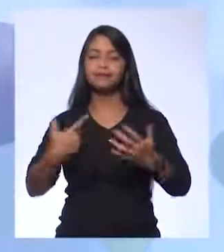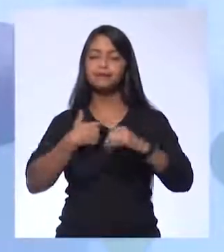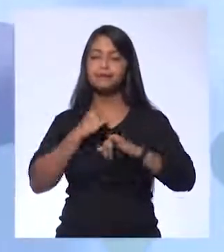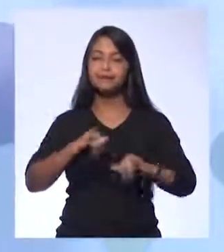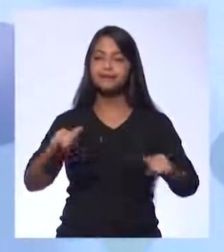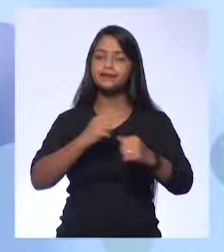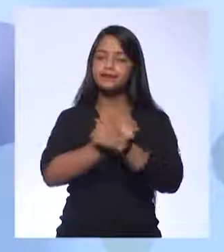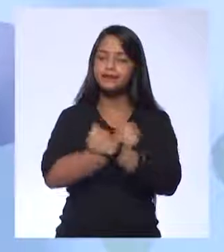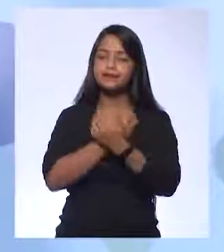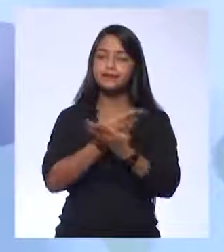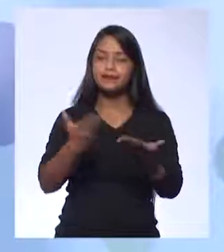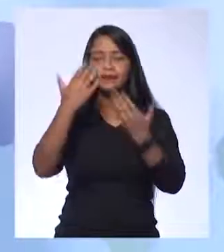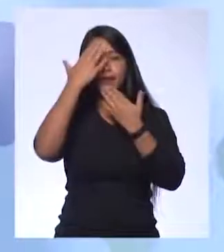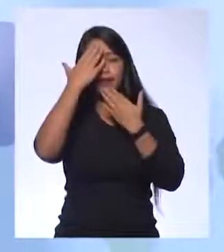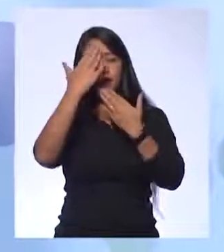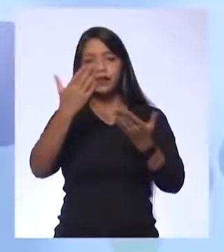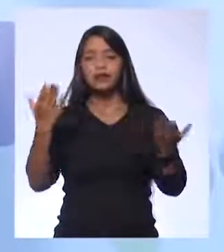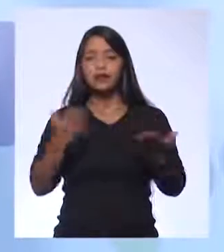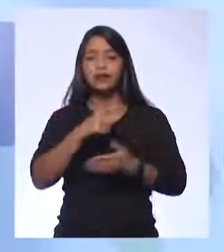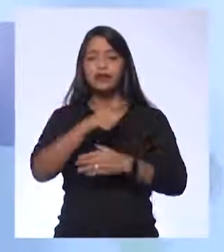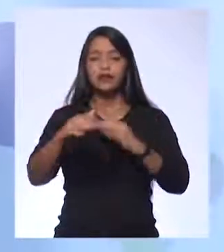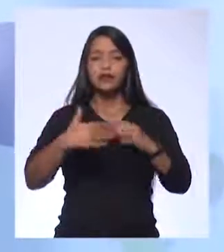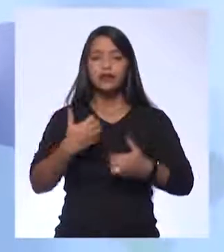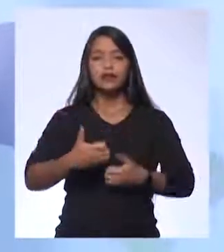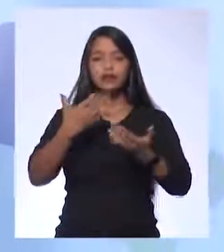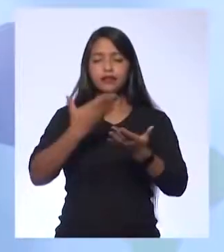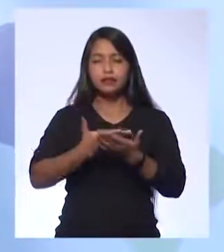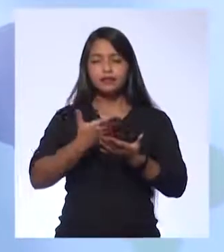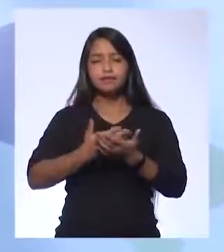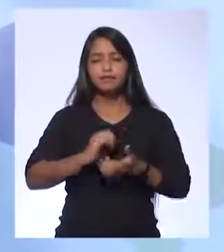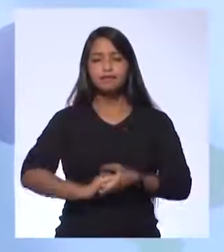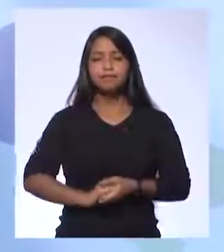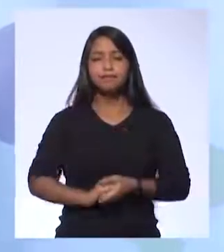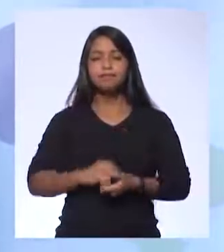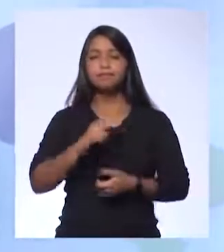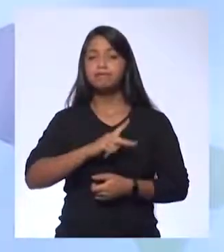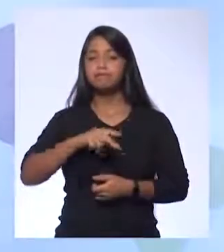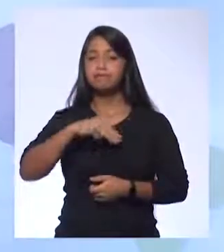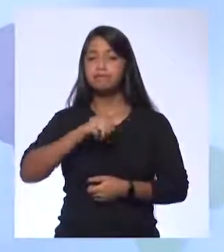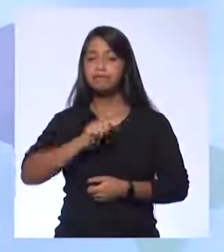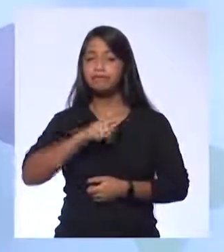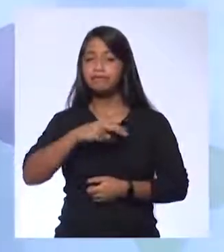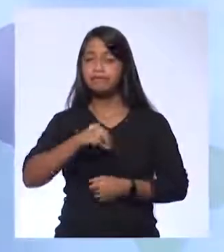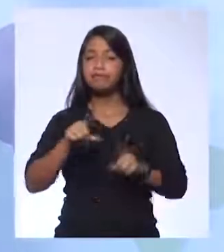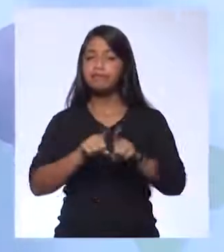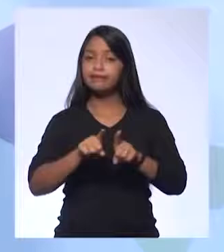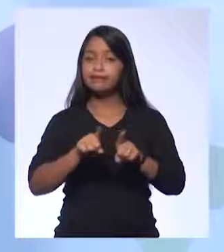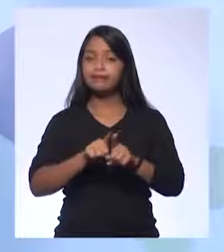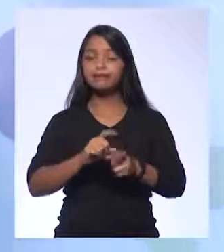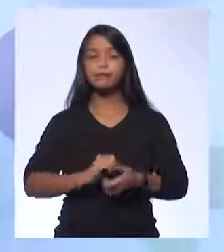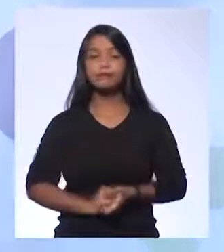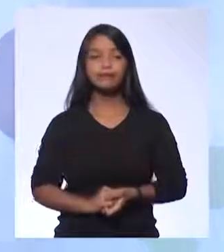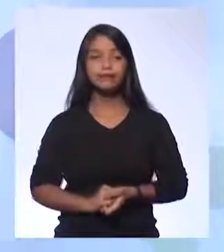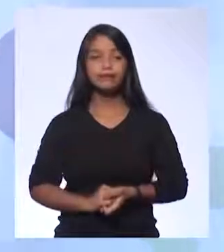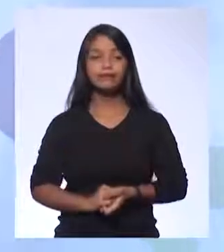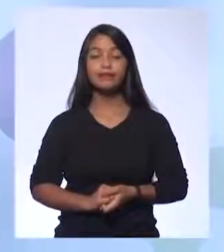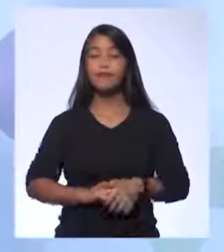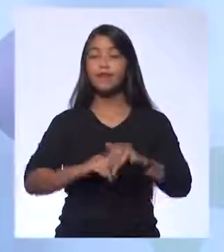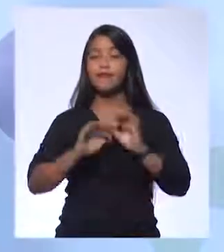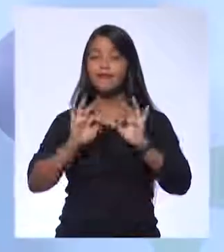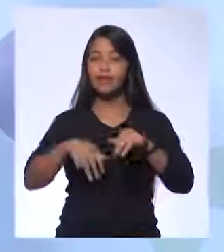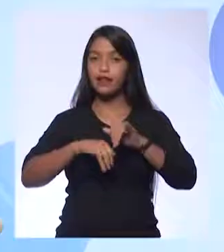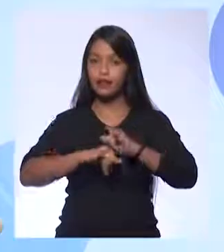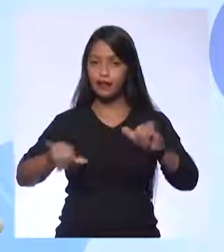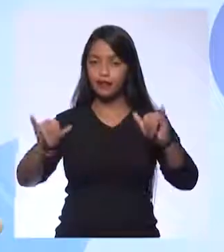abraço a todos vocês, muito obrigado pela participação na aula de hoje, e o professor Magno, como sempre, vai dar aí o recadinho